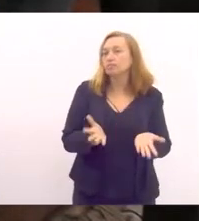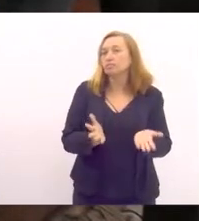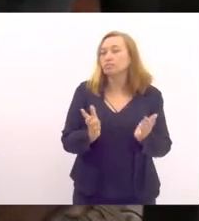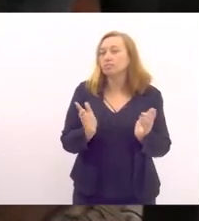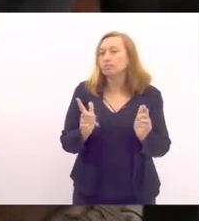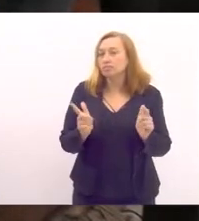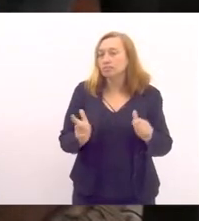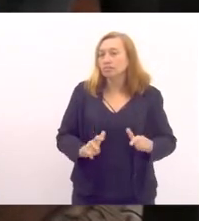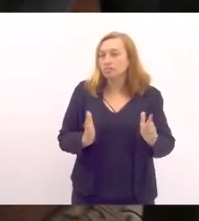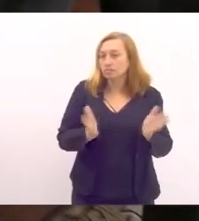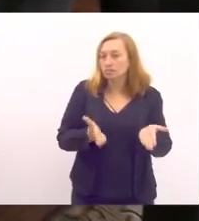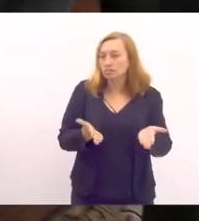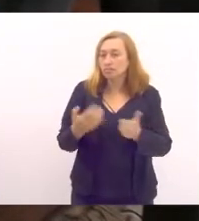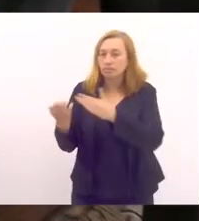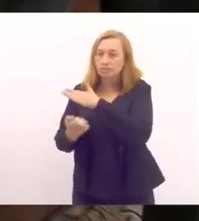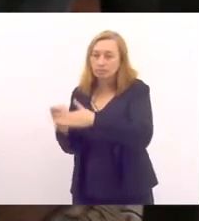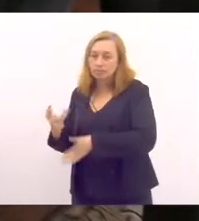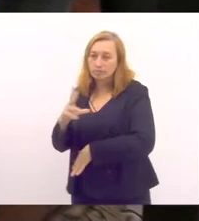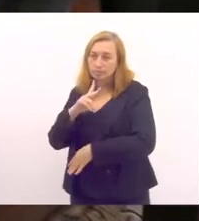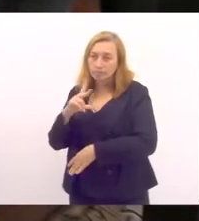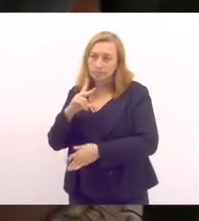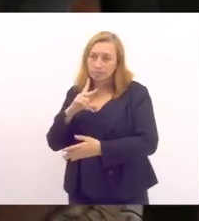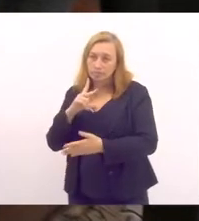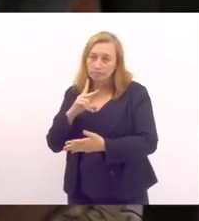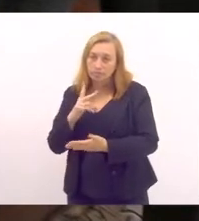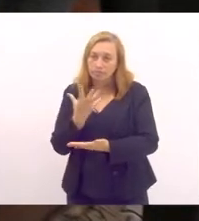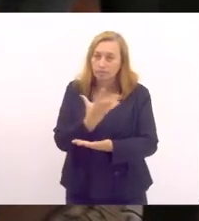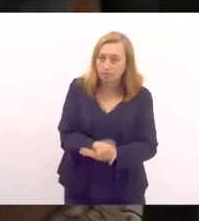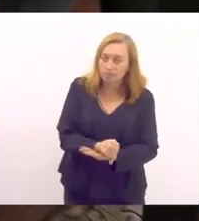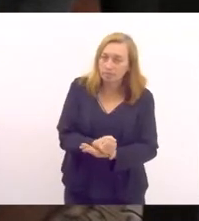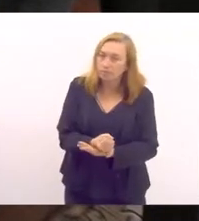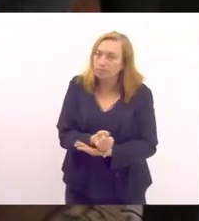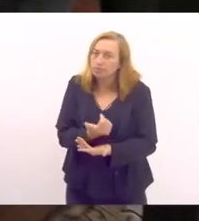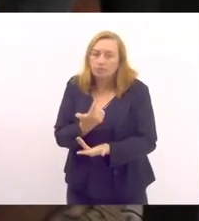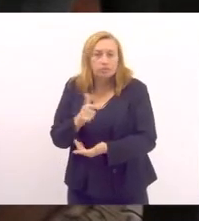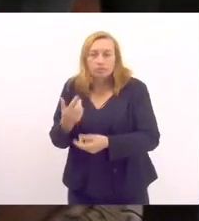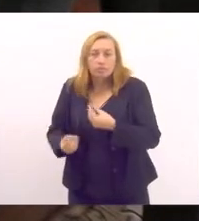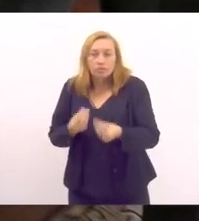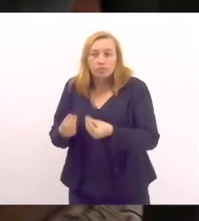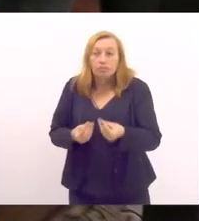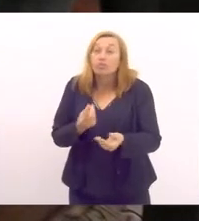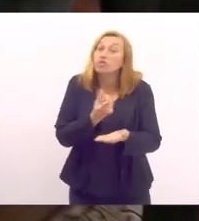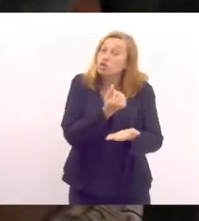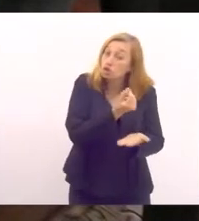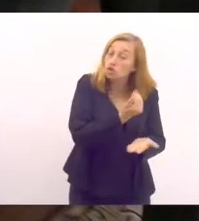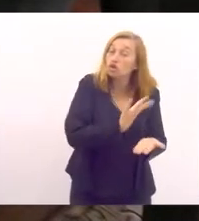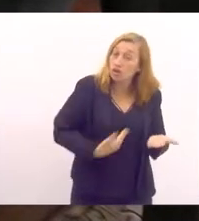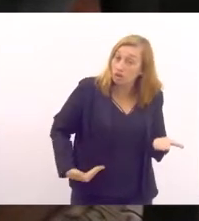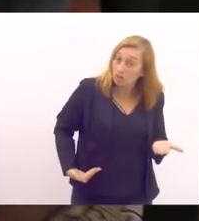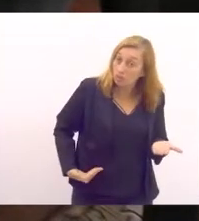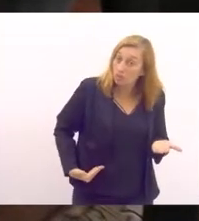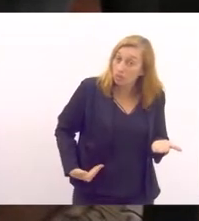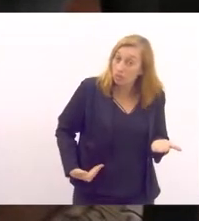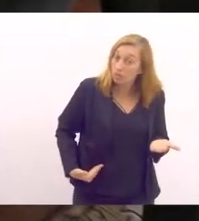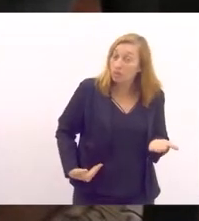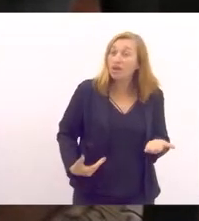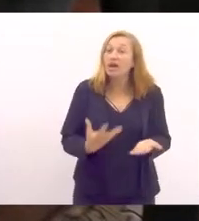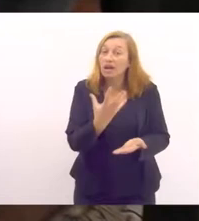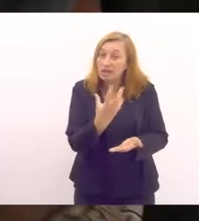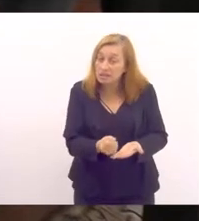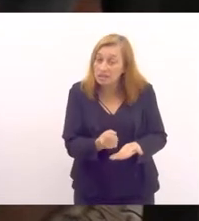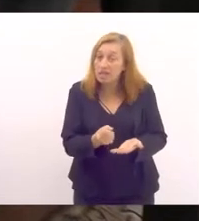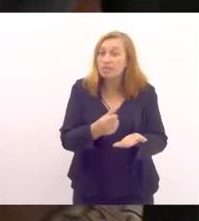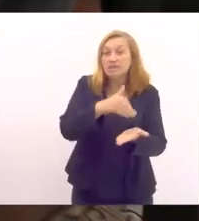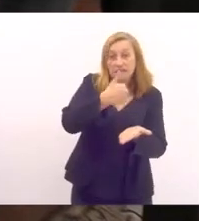gerir, isso é uma falácia, isso não vai existir nunca. Se o dinheiro é público, ele tem que ser gerido por um cidadão público, um